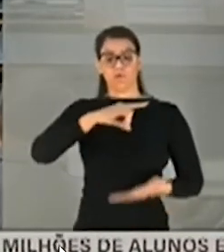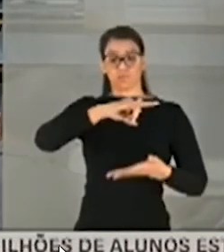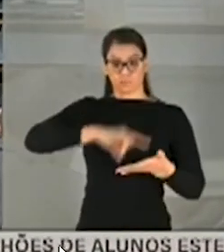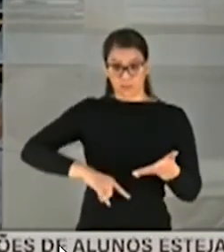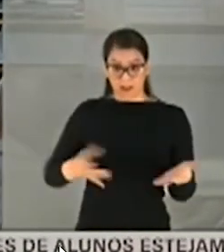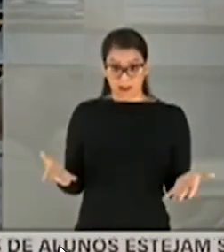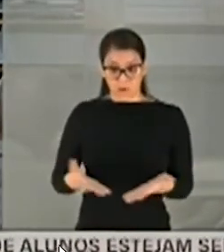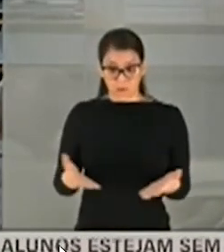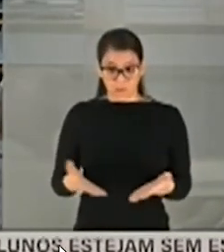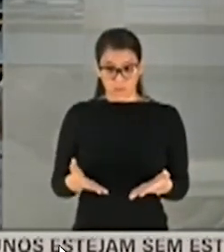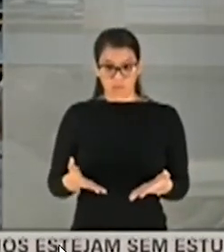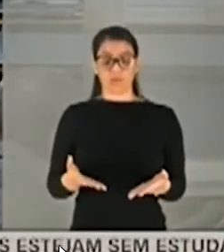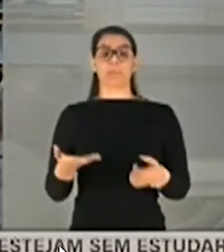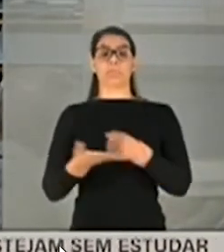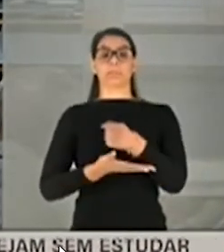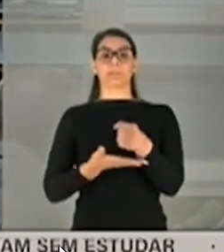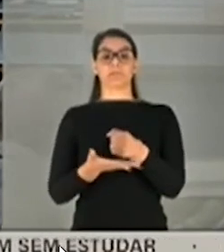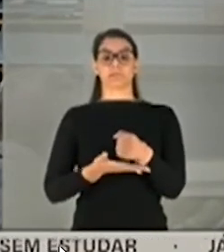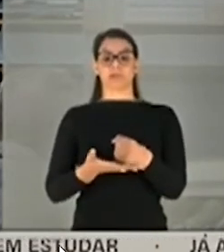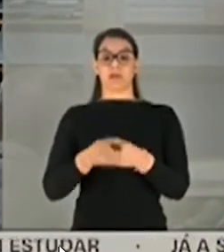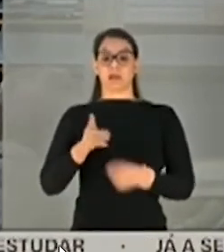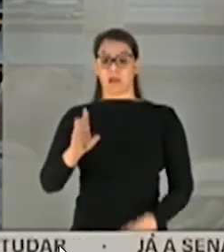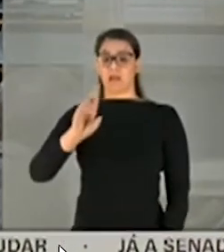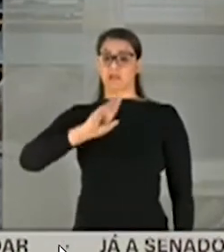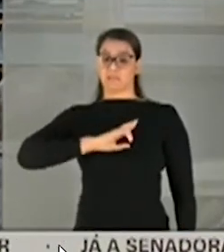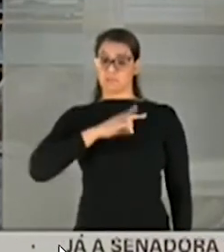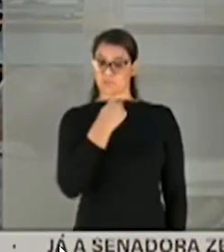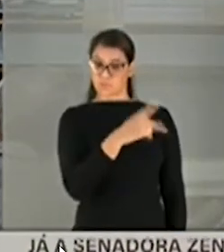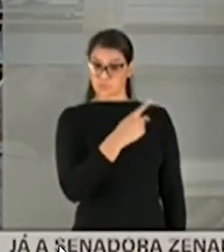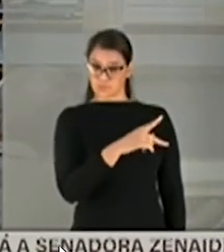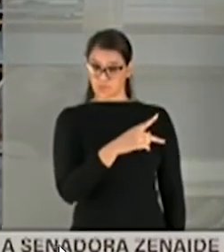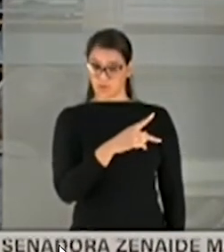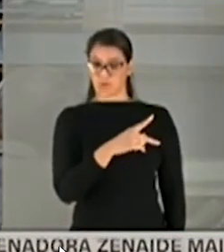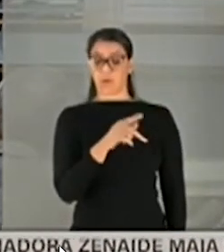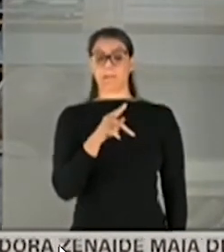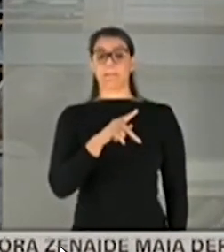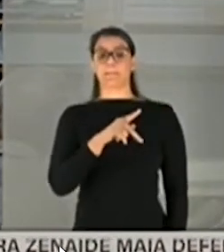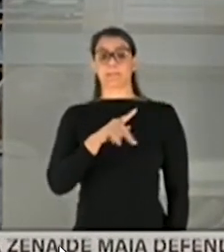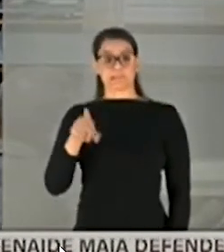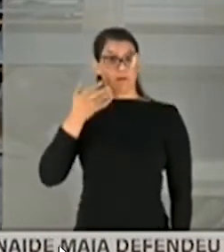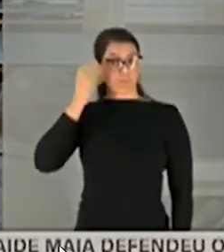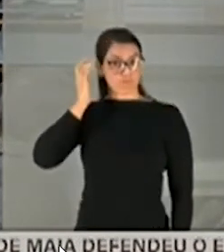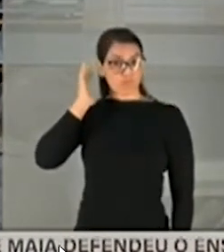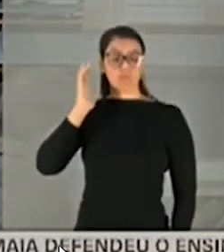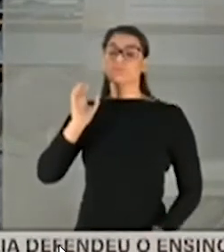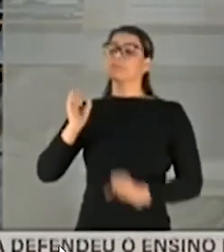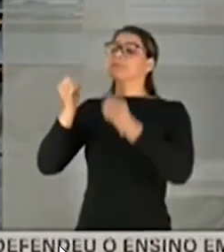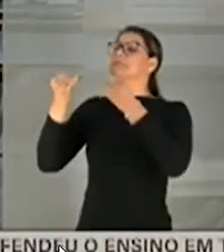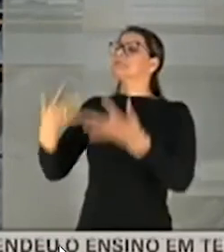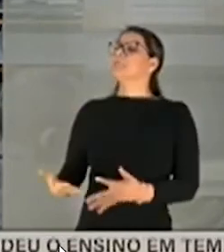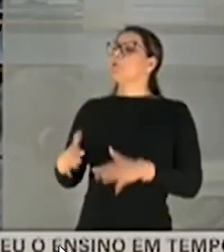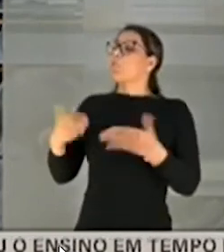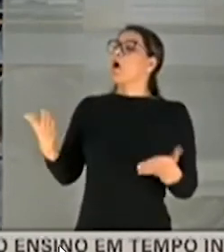declaração agora, baseado nessa resposta, para que o presidente Fux possa dizer quais são os